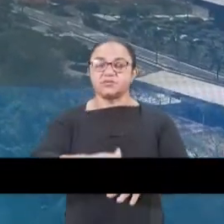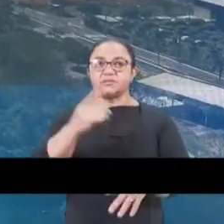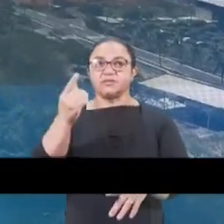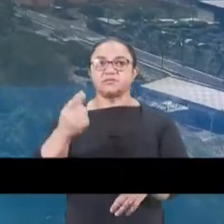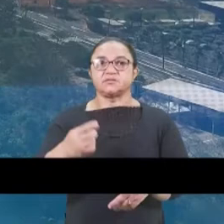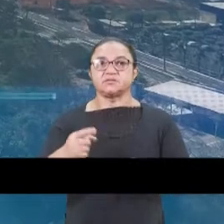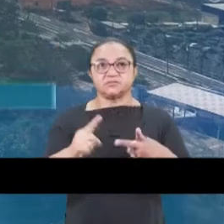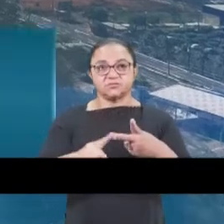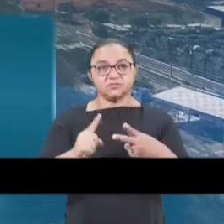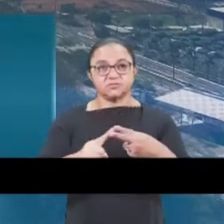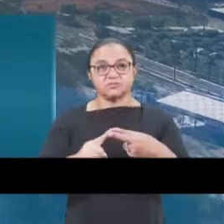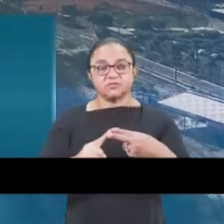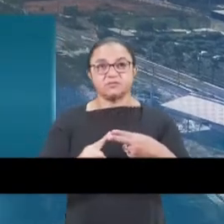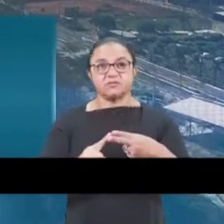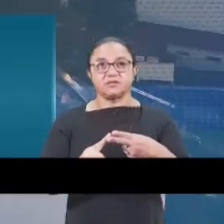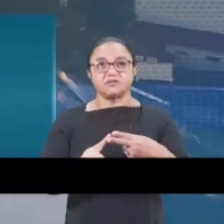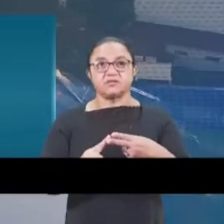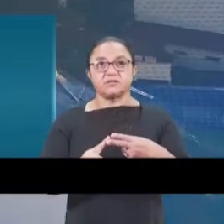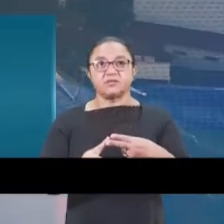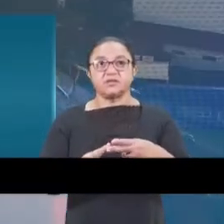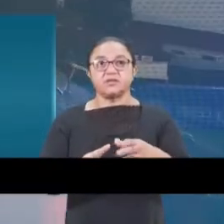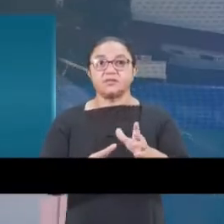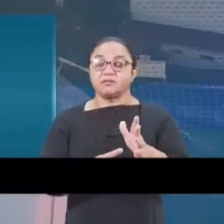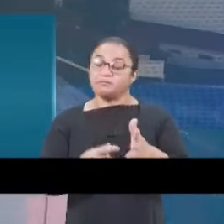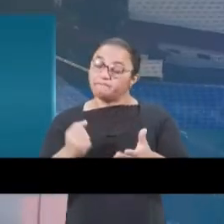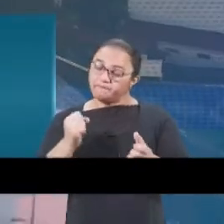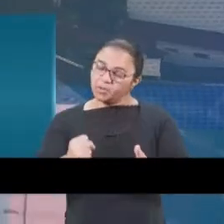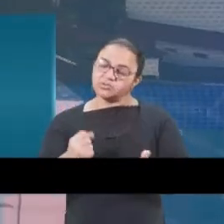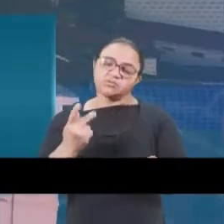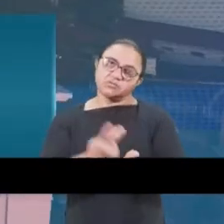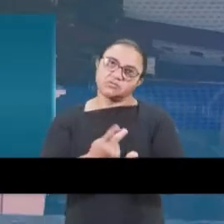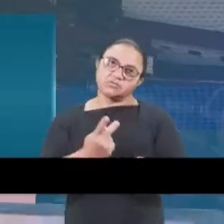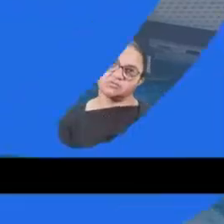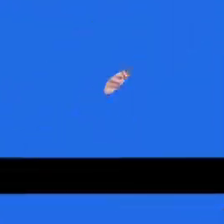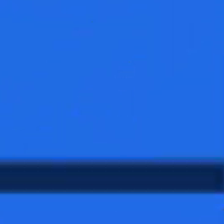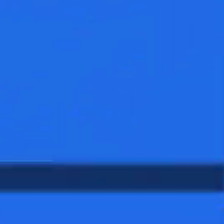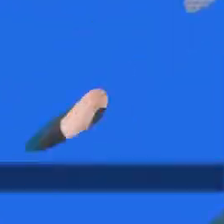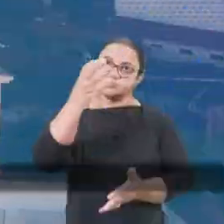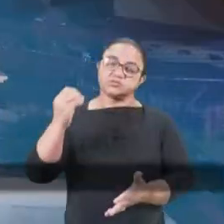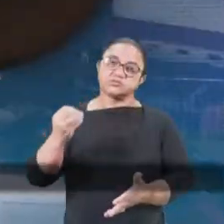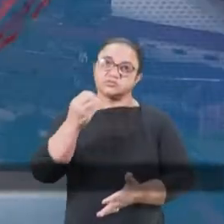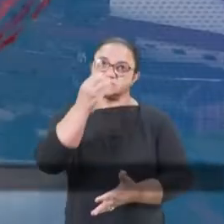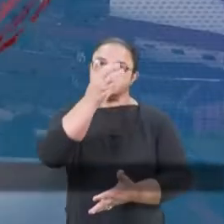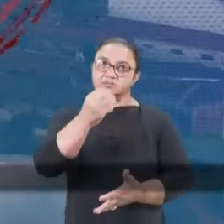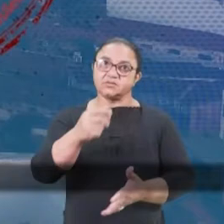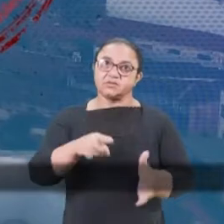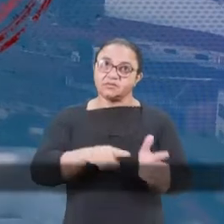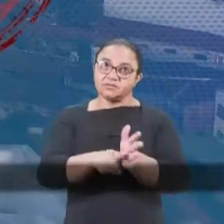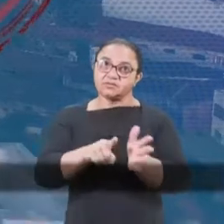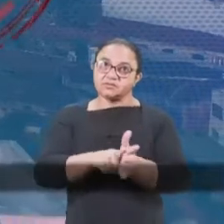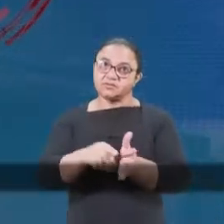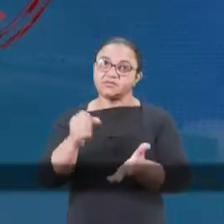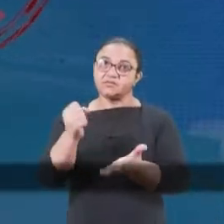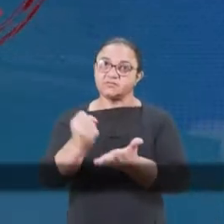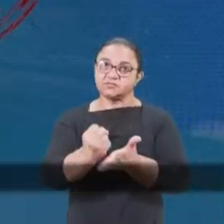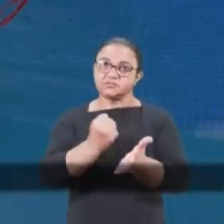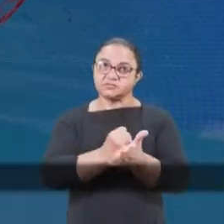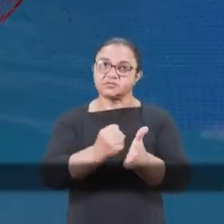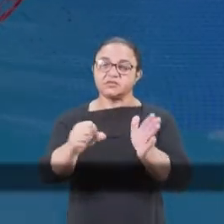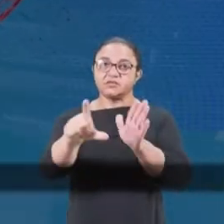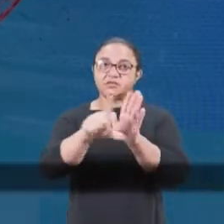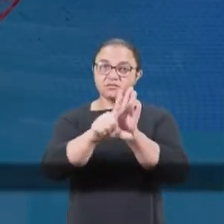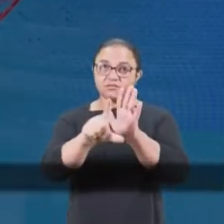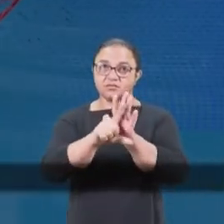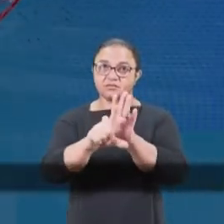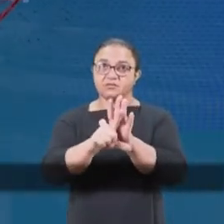4% e o nível de confiança é de 95%. A pesquisa foi registrada na Justiça Eleitoral de Goiás